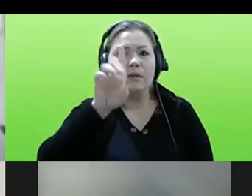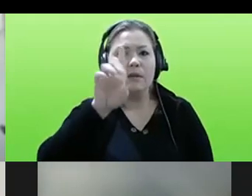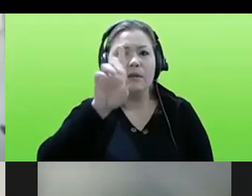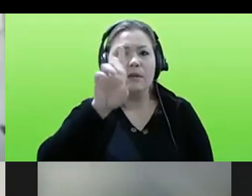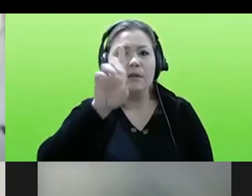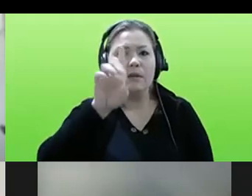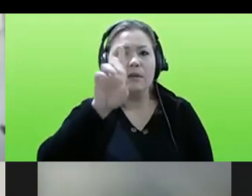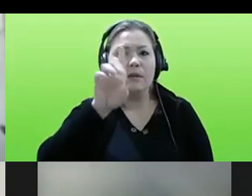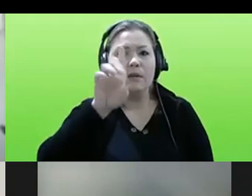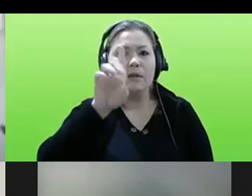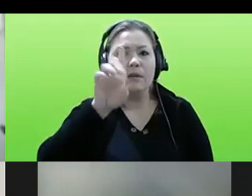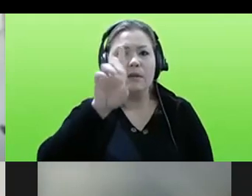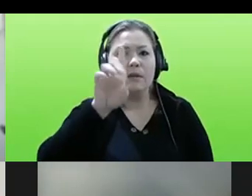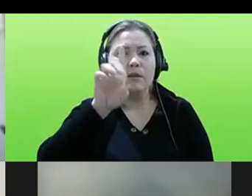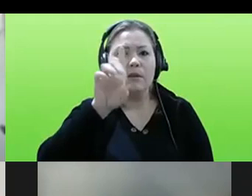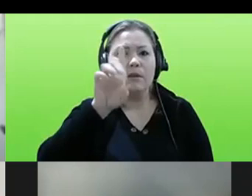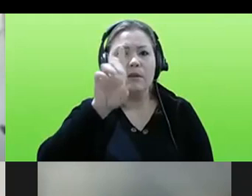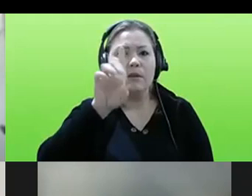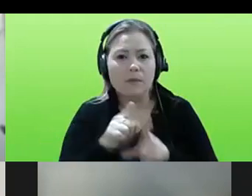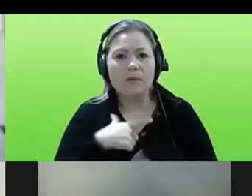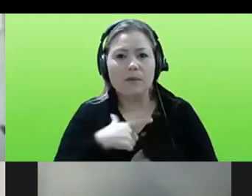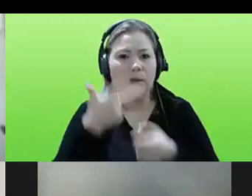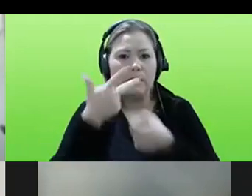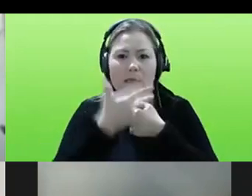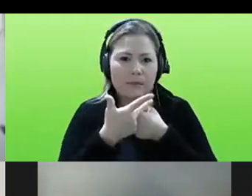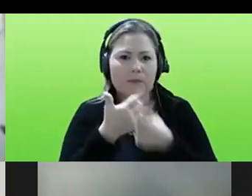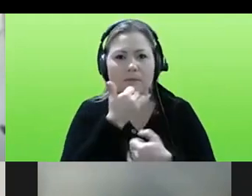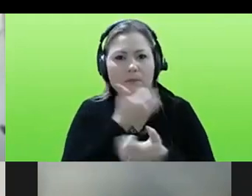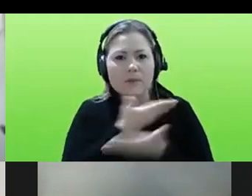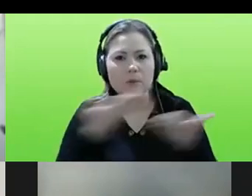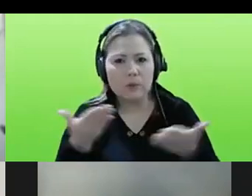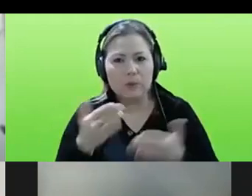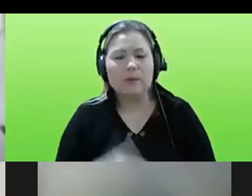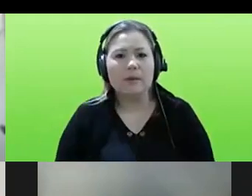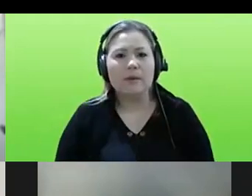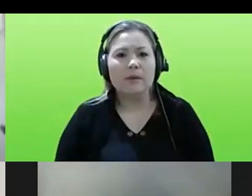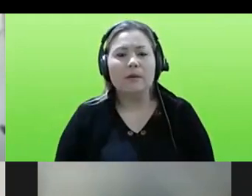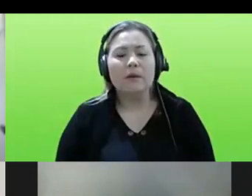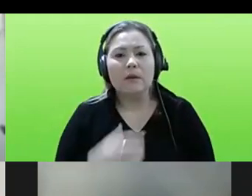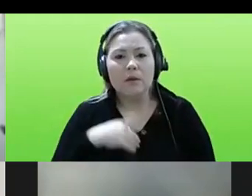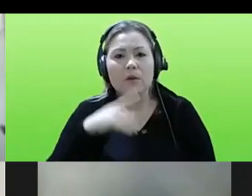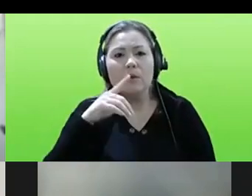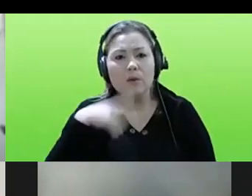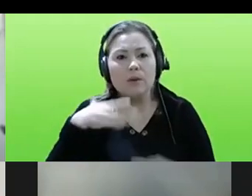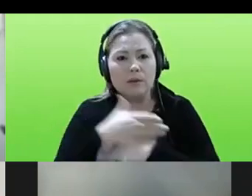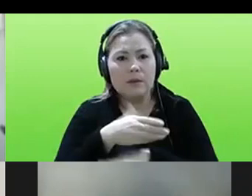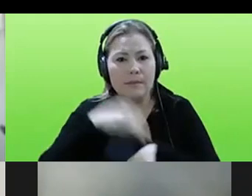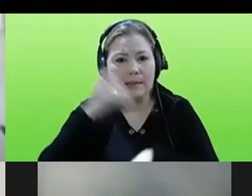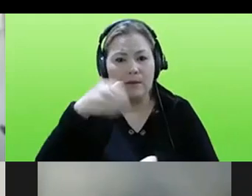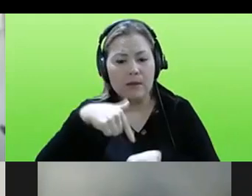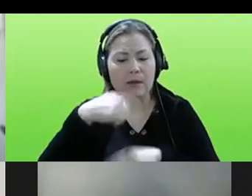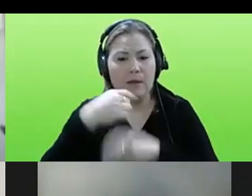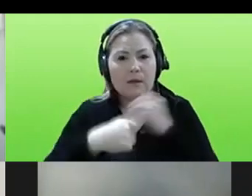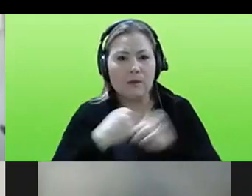Oi, bom dia, gente. Também estou sem câmera, então peço desculpas. Entrei no mestrado esse ano, sou das